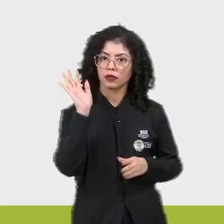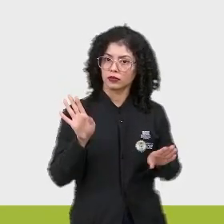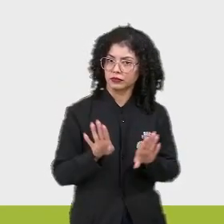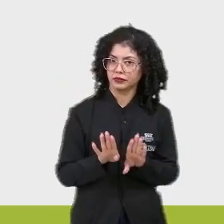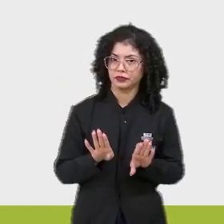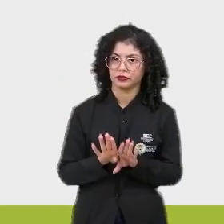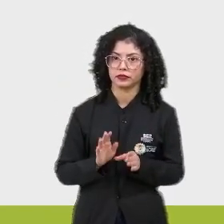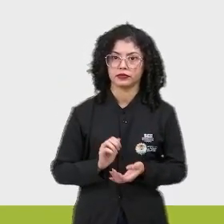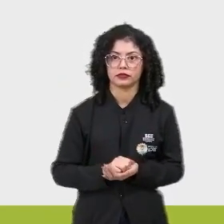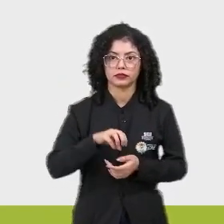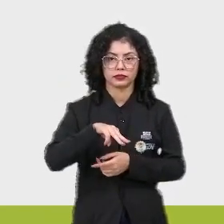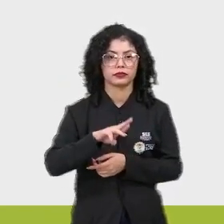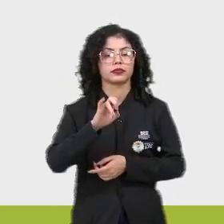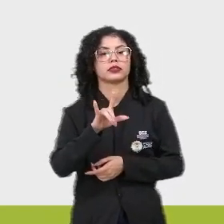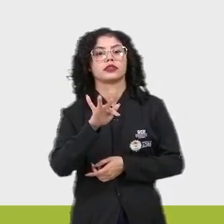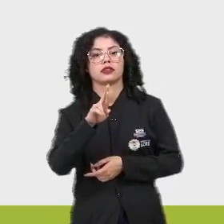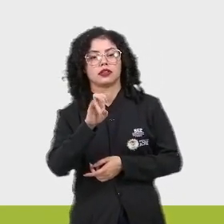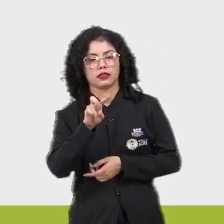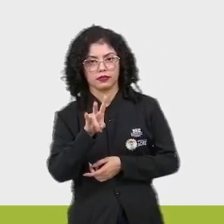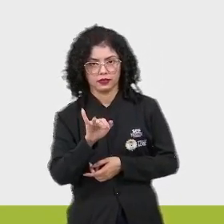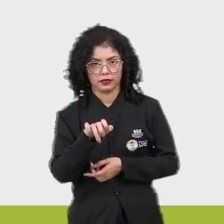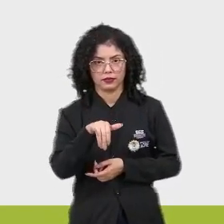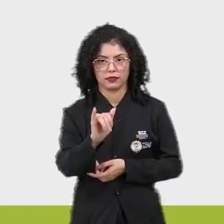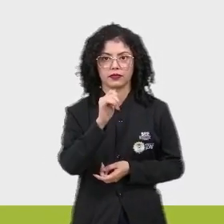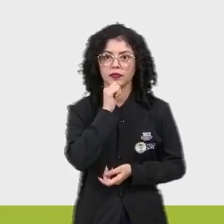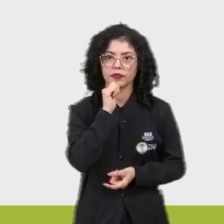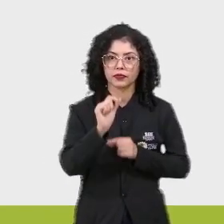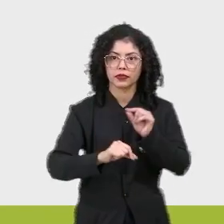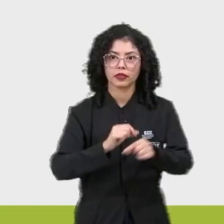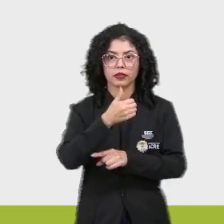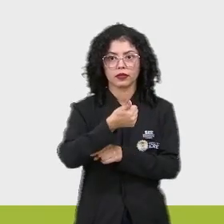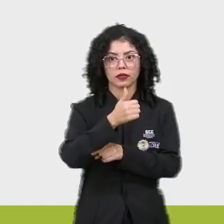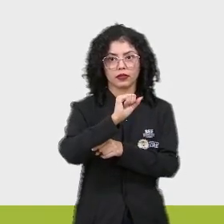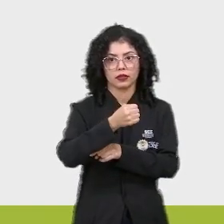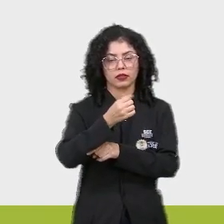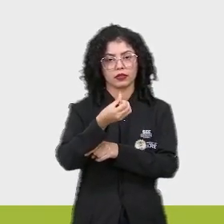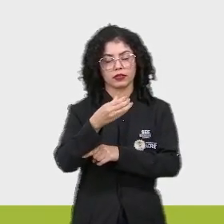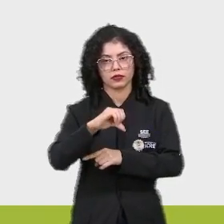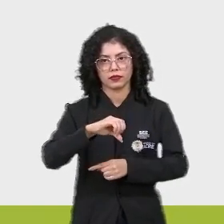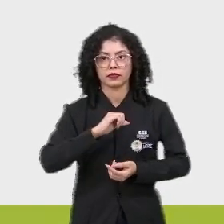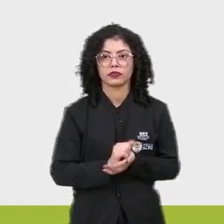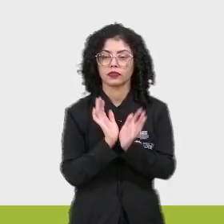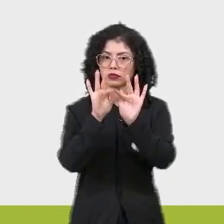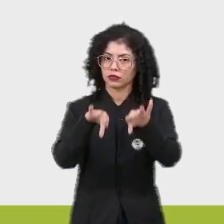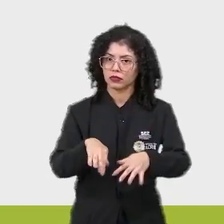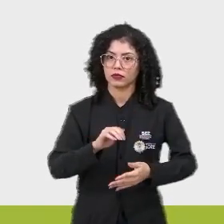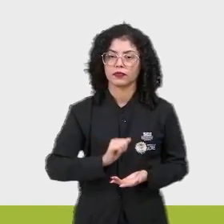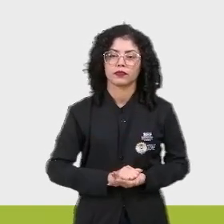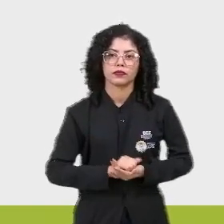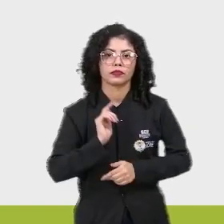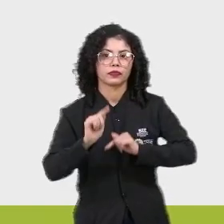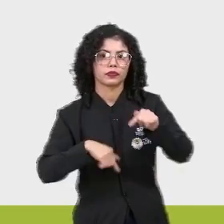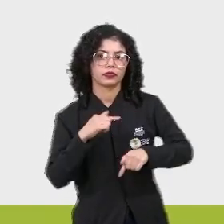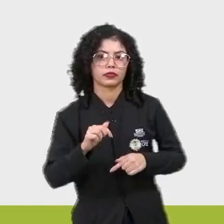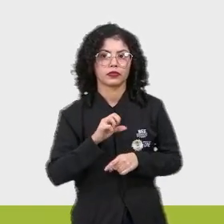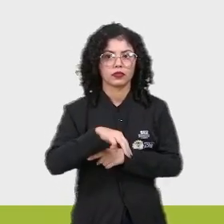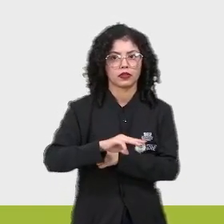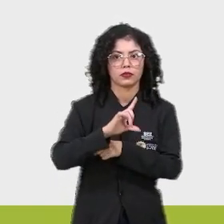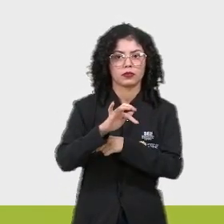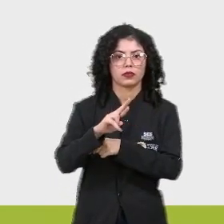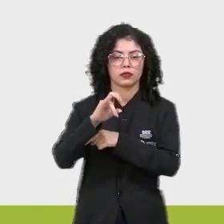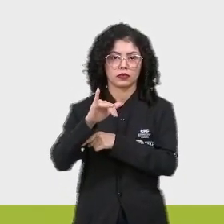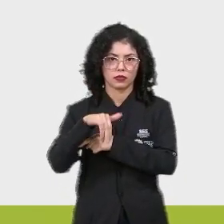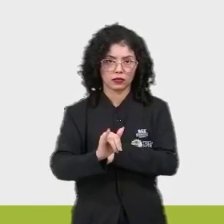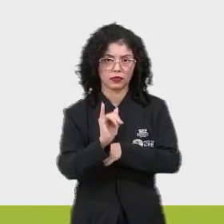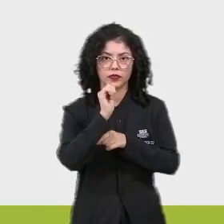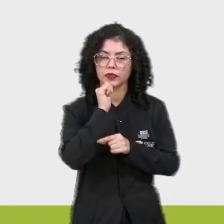importante, Mendeleev, no ano de 1869. E, por fim, o químico Moseley,